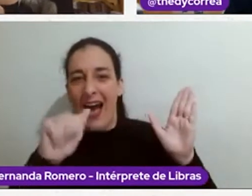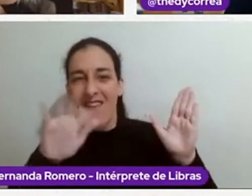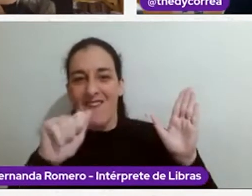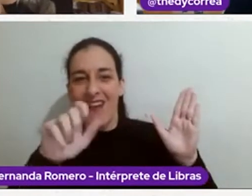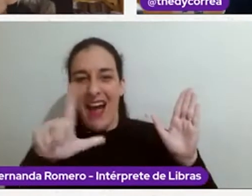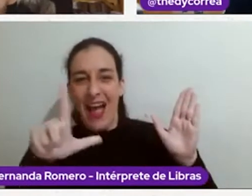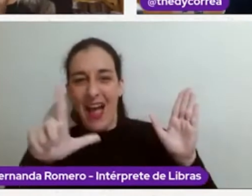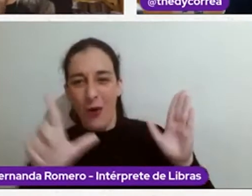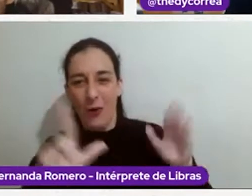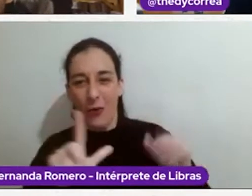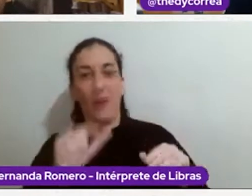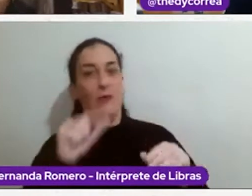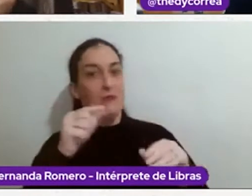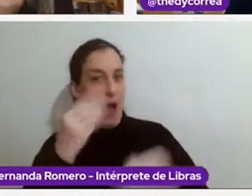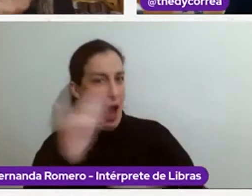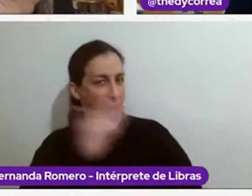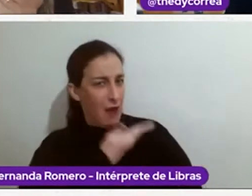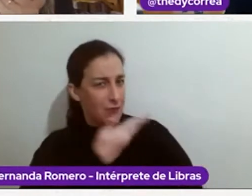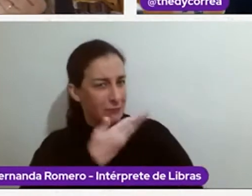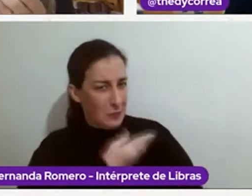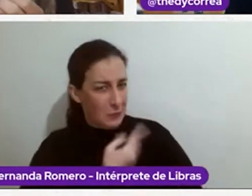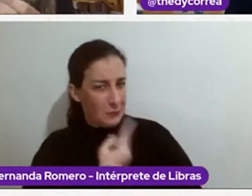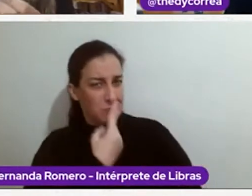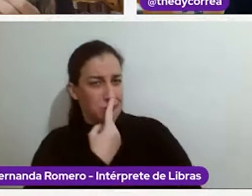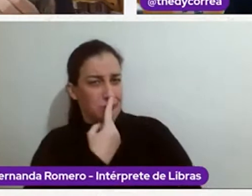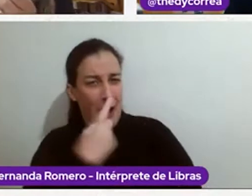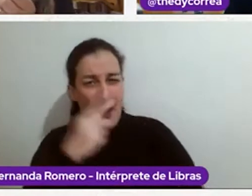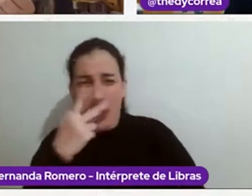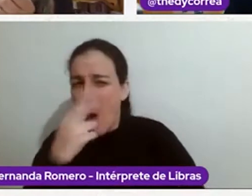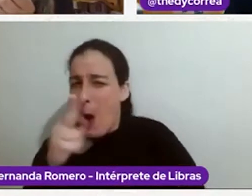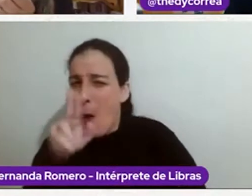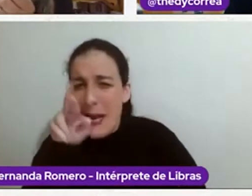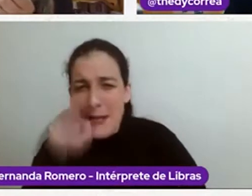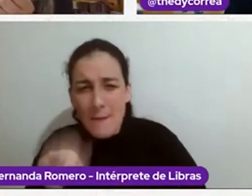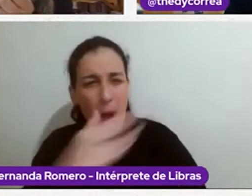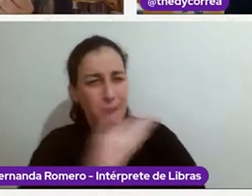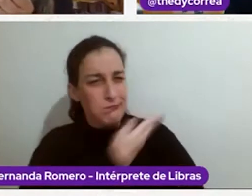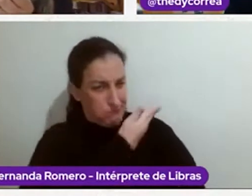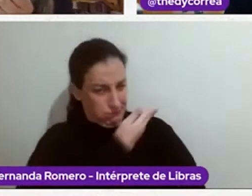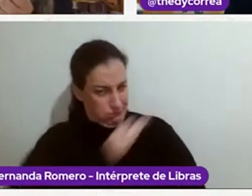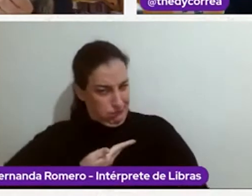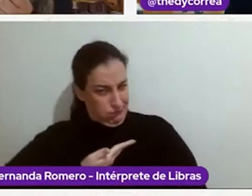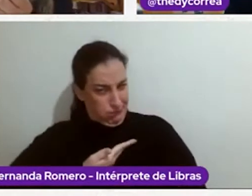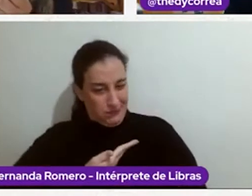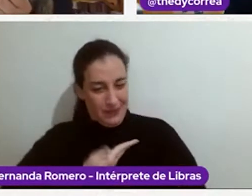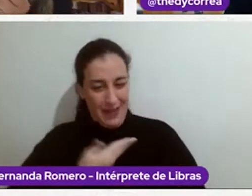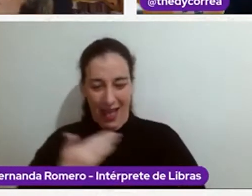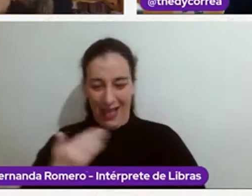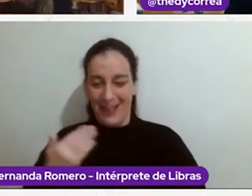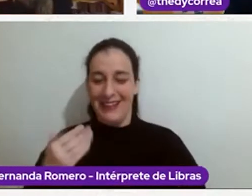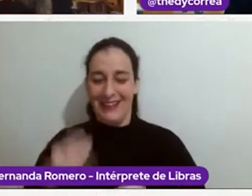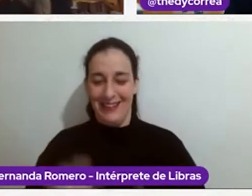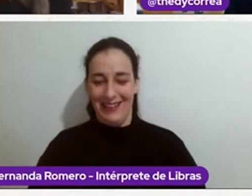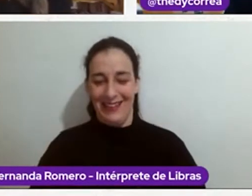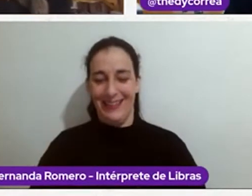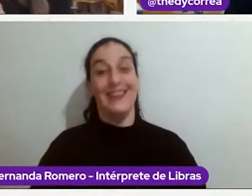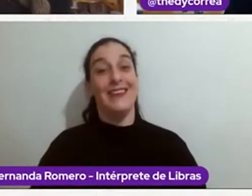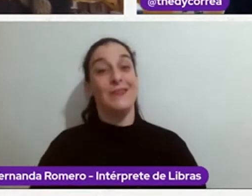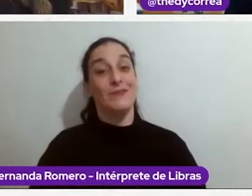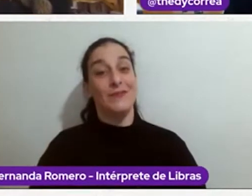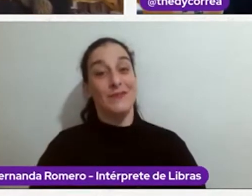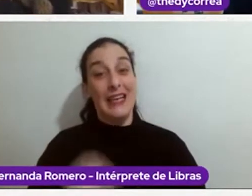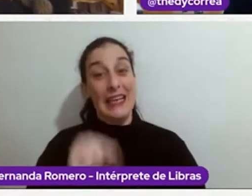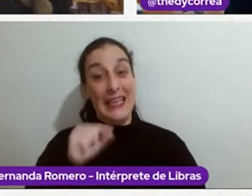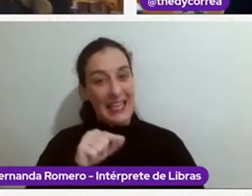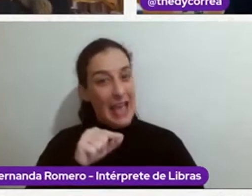Albuquerque, que é um grande amigo meu, um irmão da vida, como se diz, né? E que